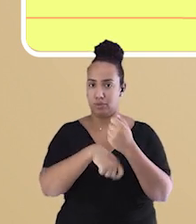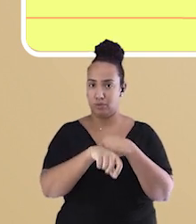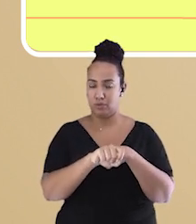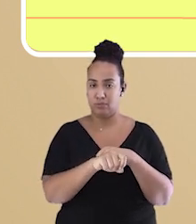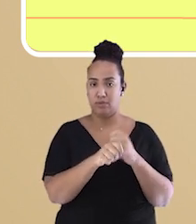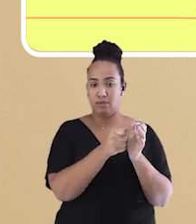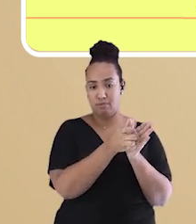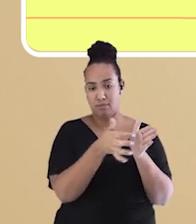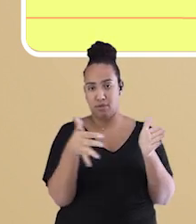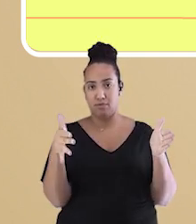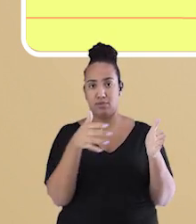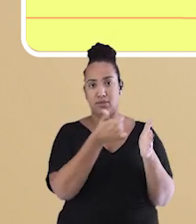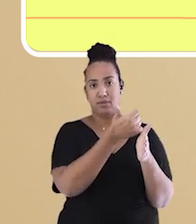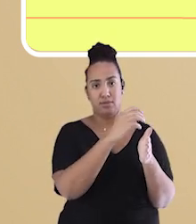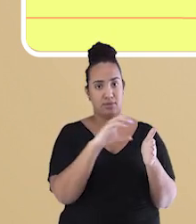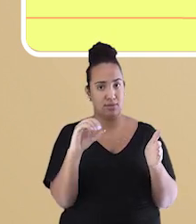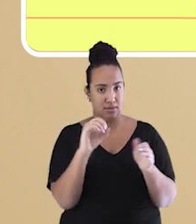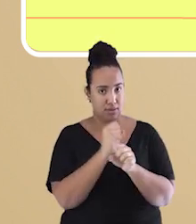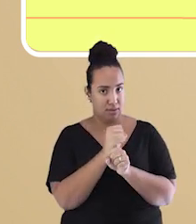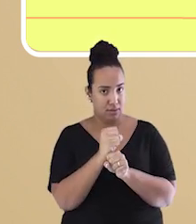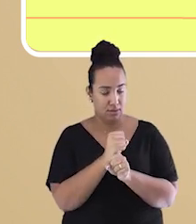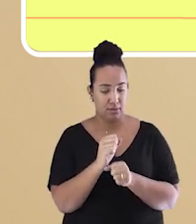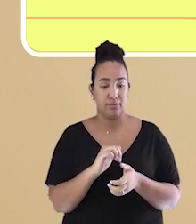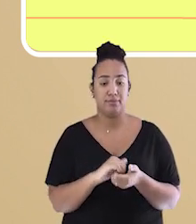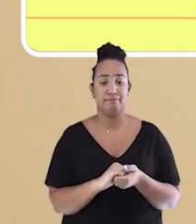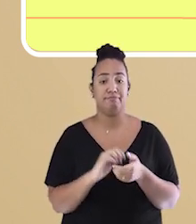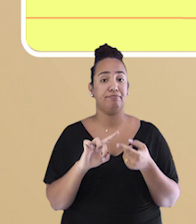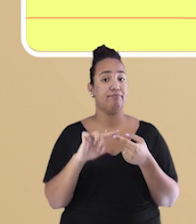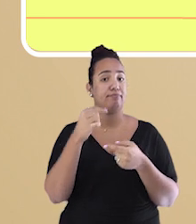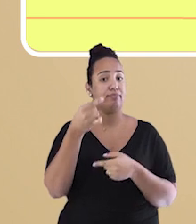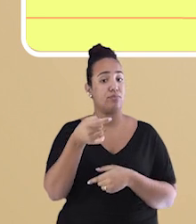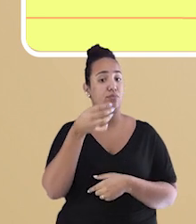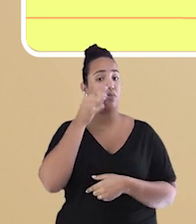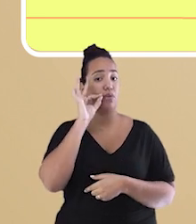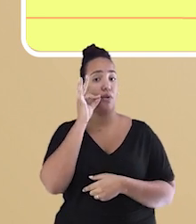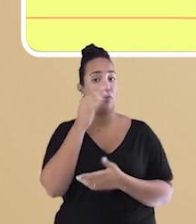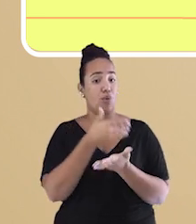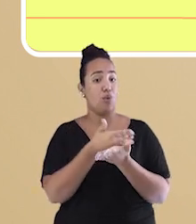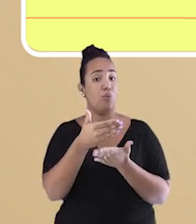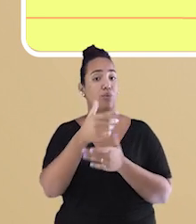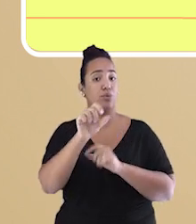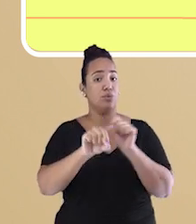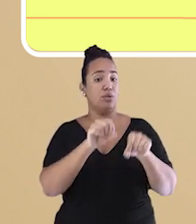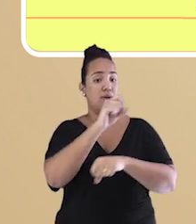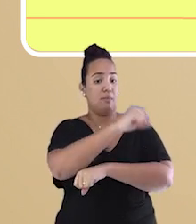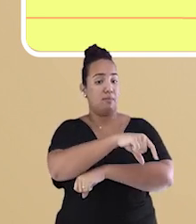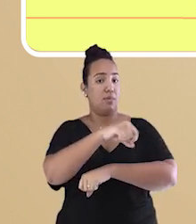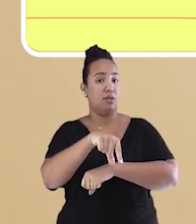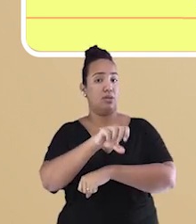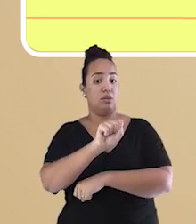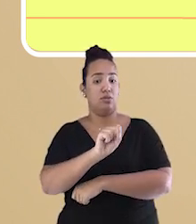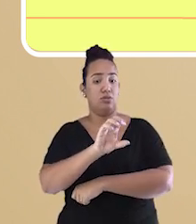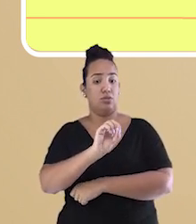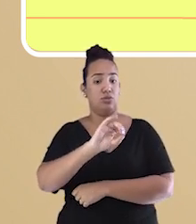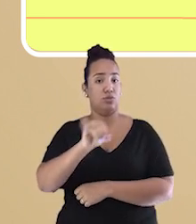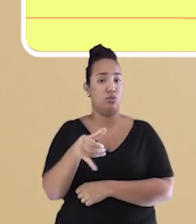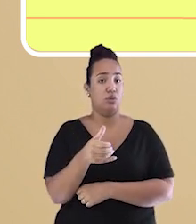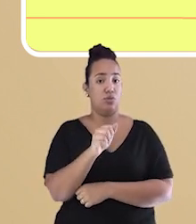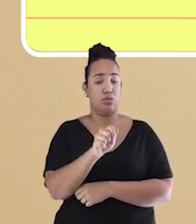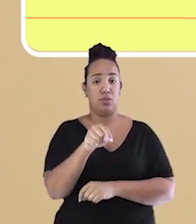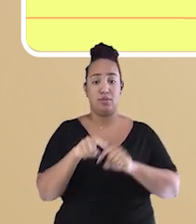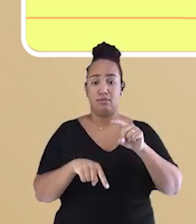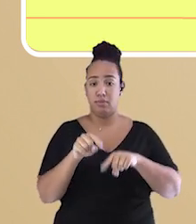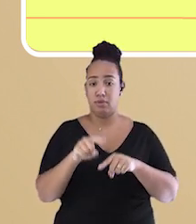século. Compreendemos que após o café, começou o cultivo da soja, e esse produto é um dos